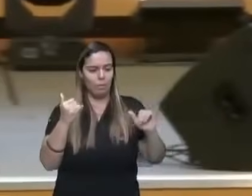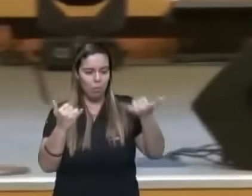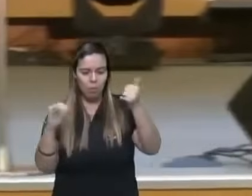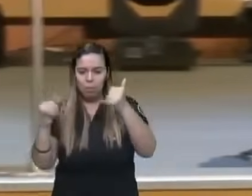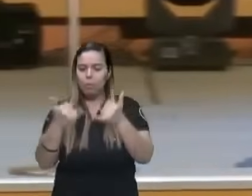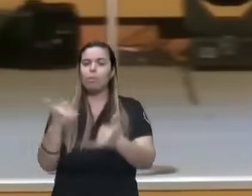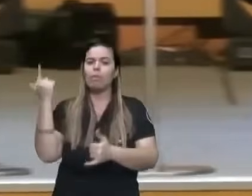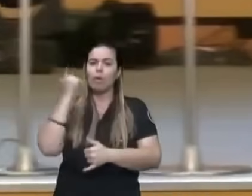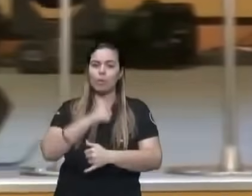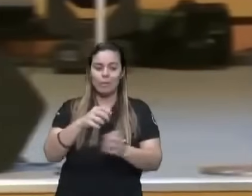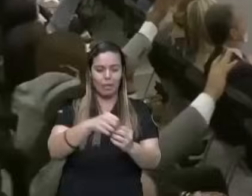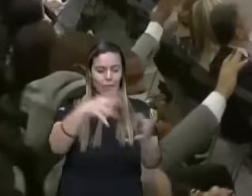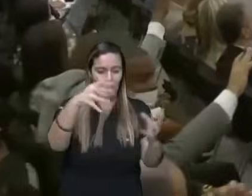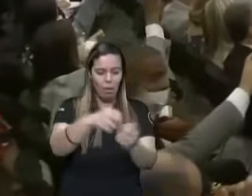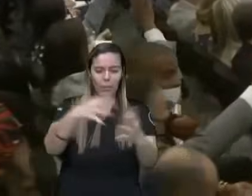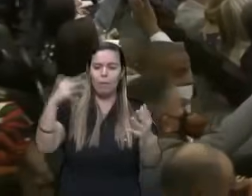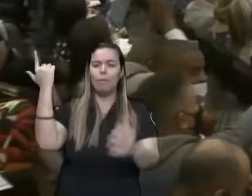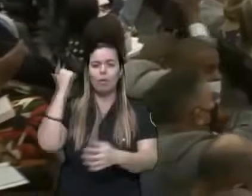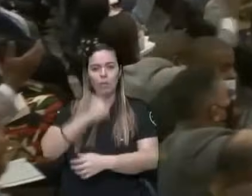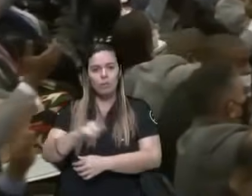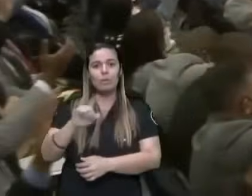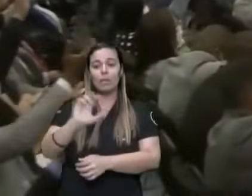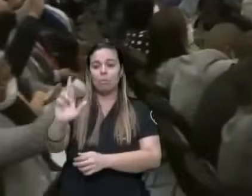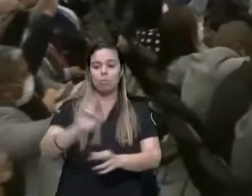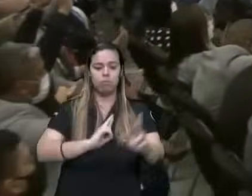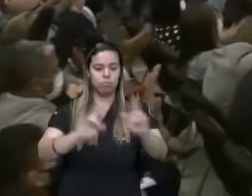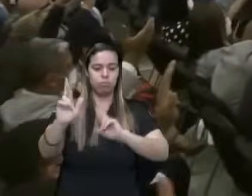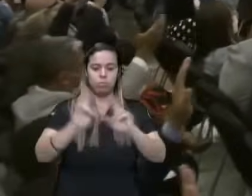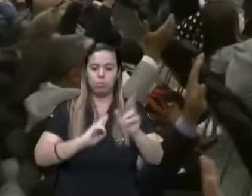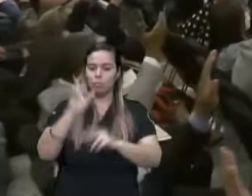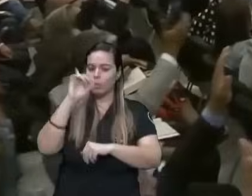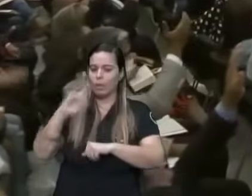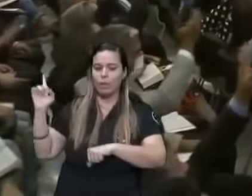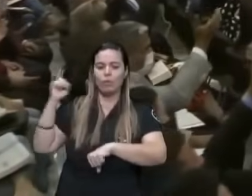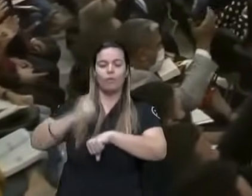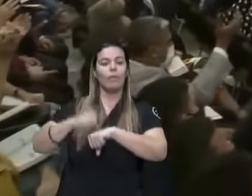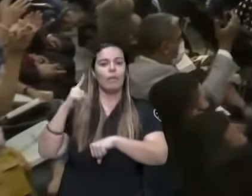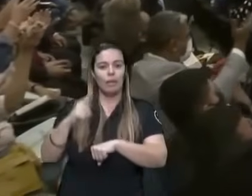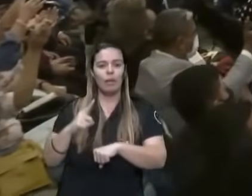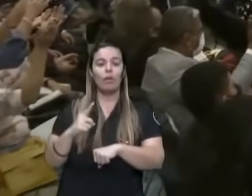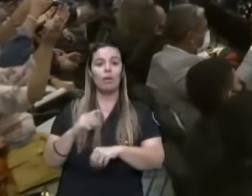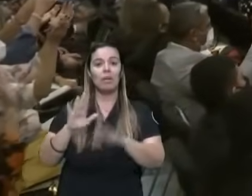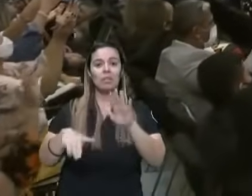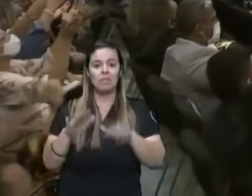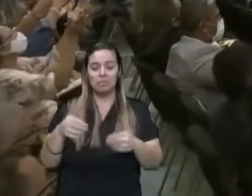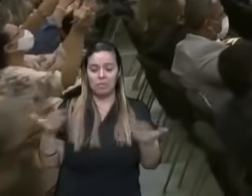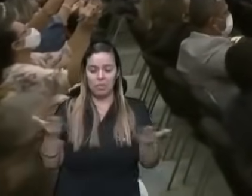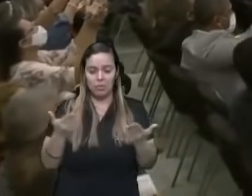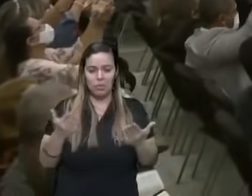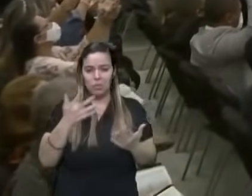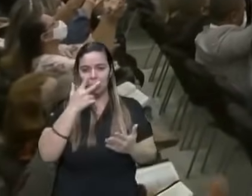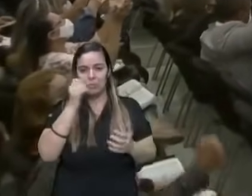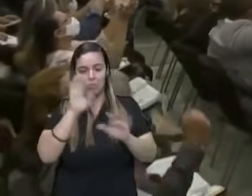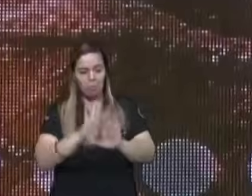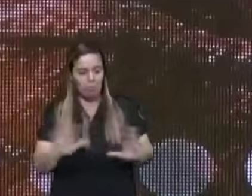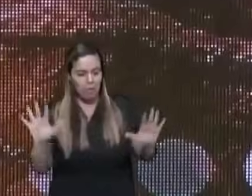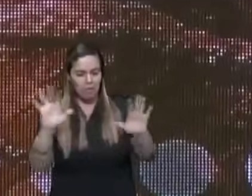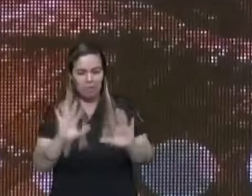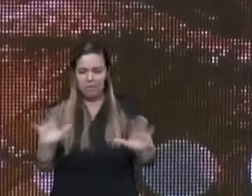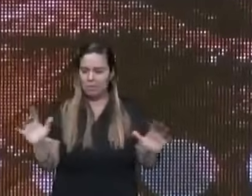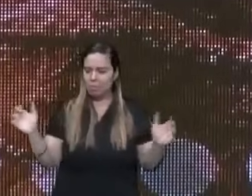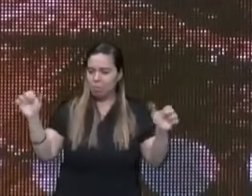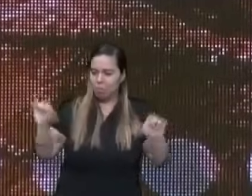o milagre vai acontecer, a resposta vai chegar, mesmo que hoje tudo seja